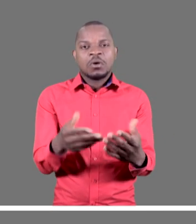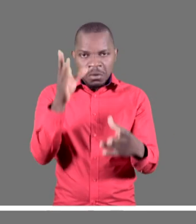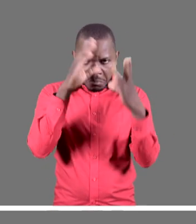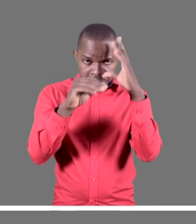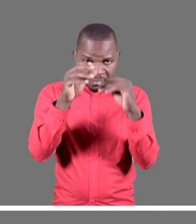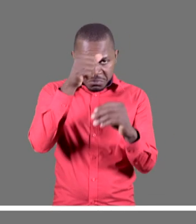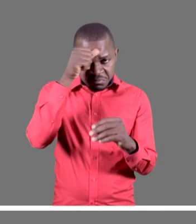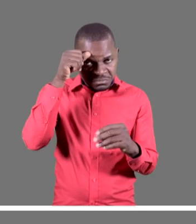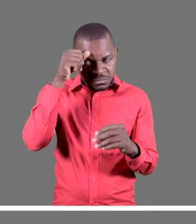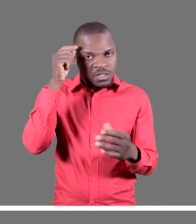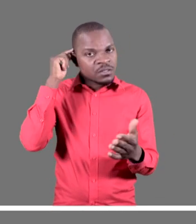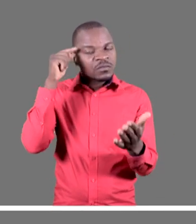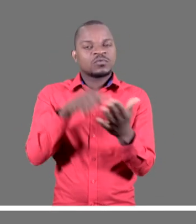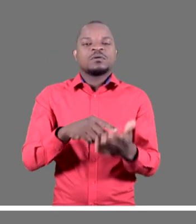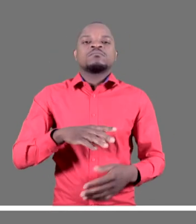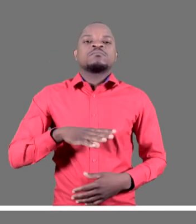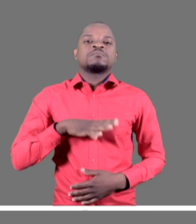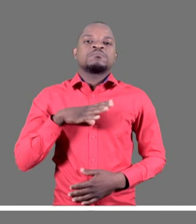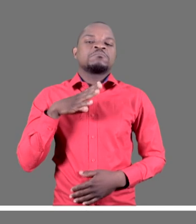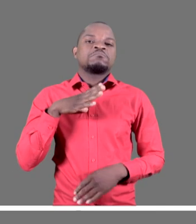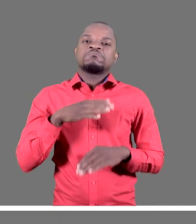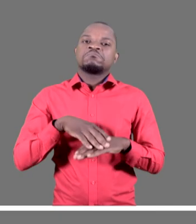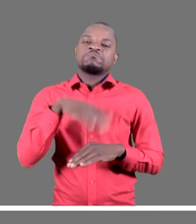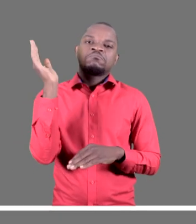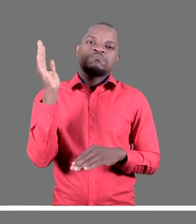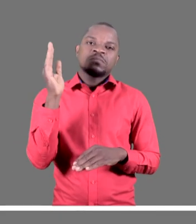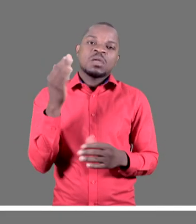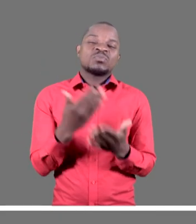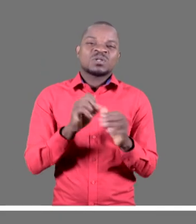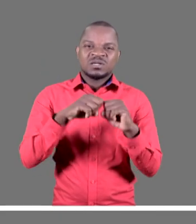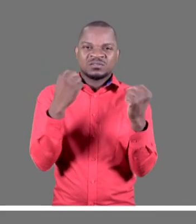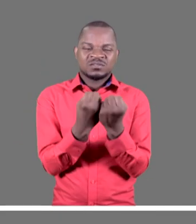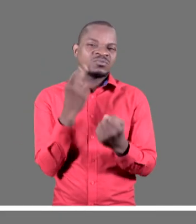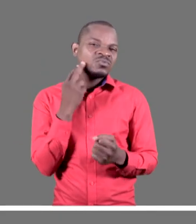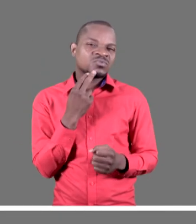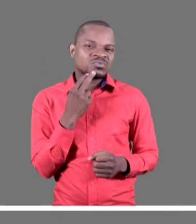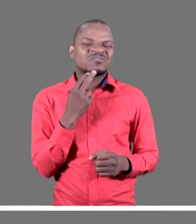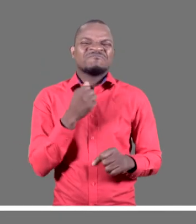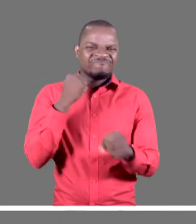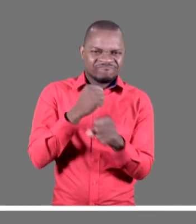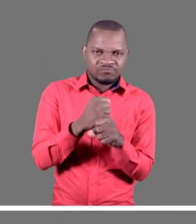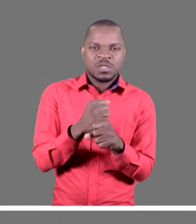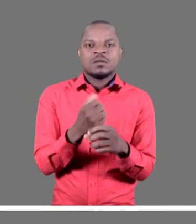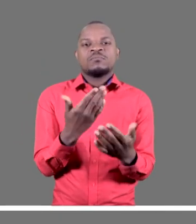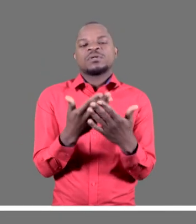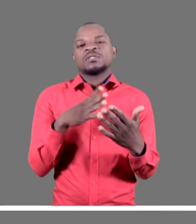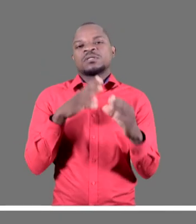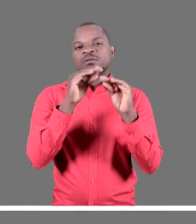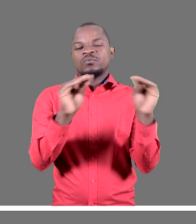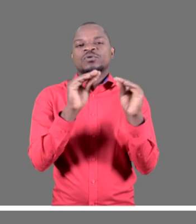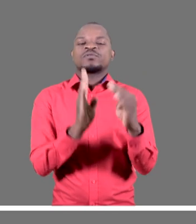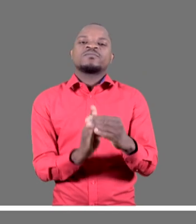assimilhe melhor a matéria, fica difícil. O surdo tem lutado nesse sentido, que haja mais educação acessível. Como também